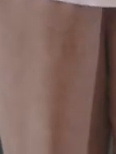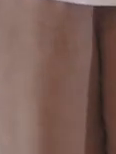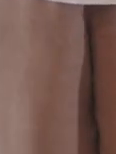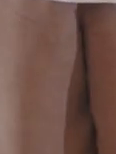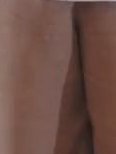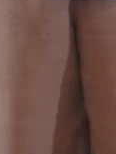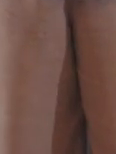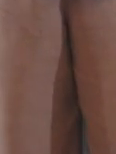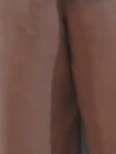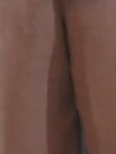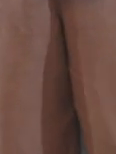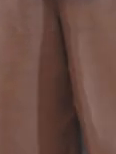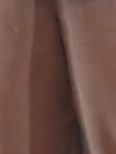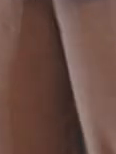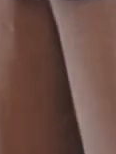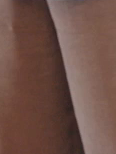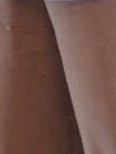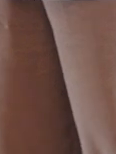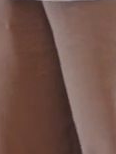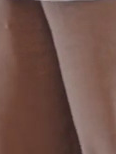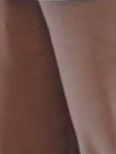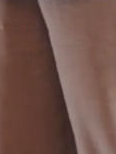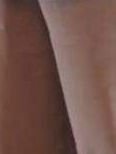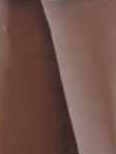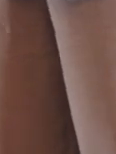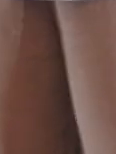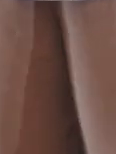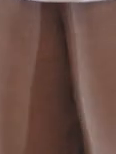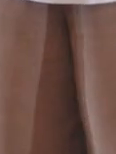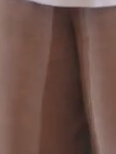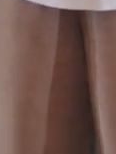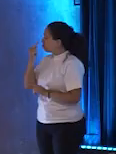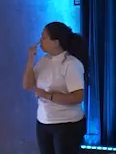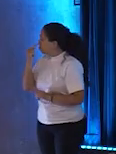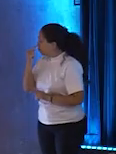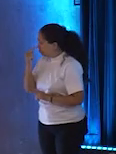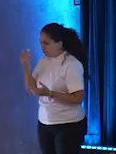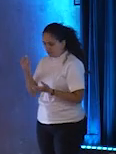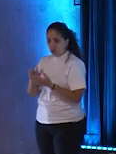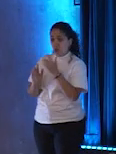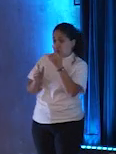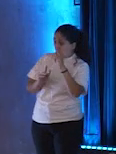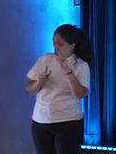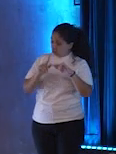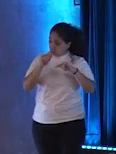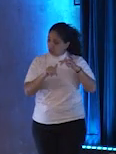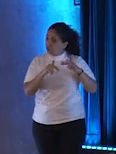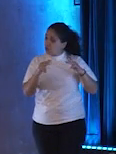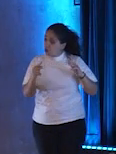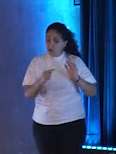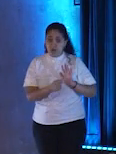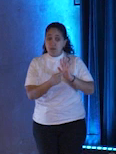ideia de individualidade, de privacidade e de intimidade. Outro móvel que